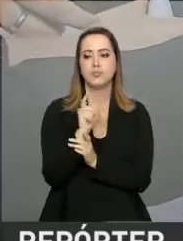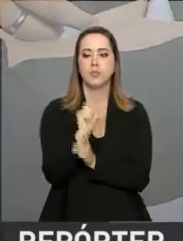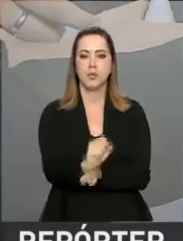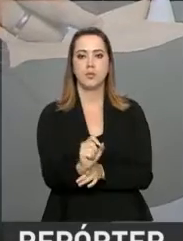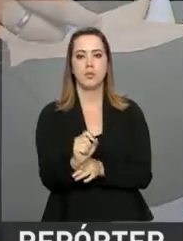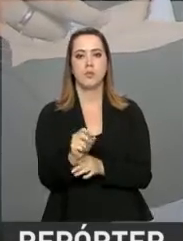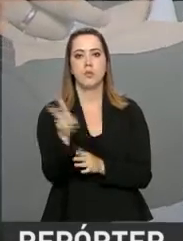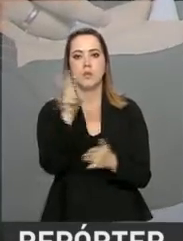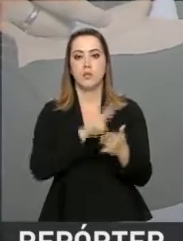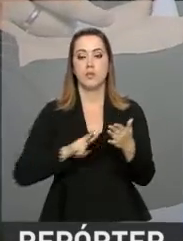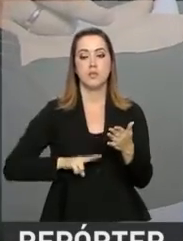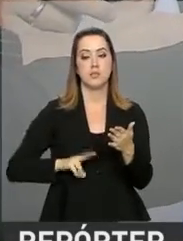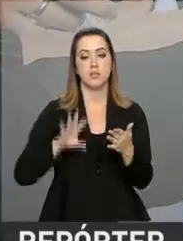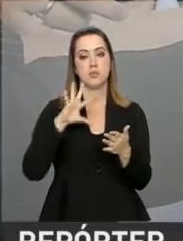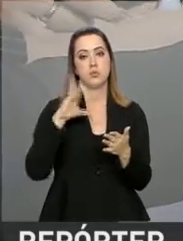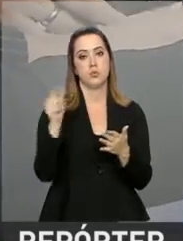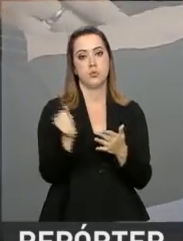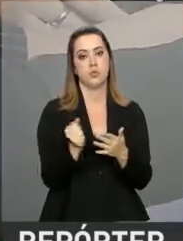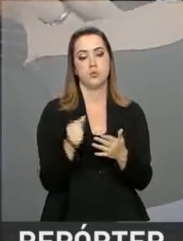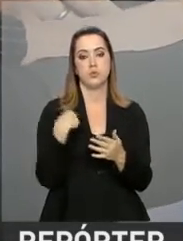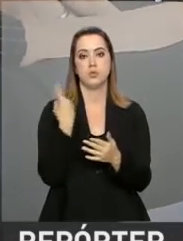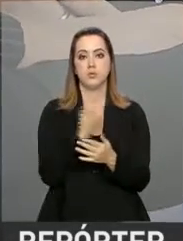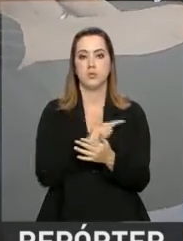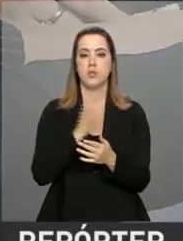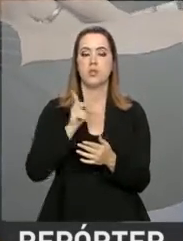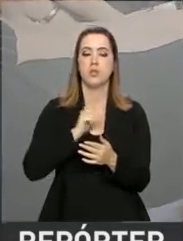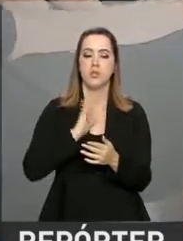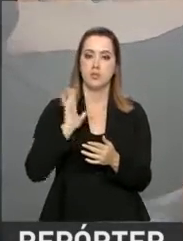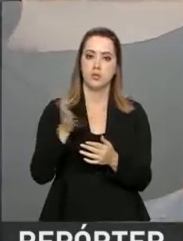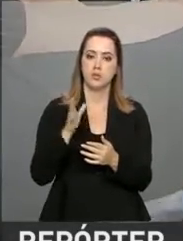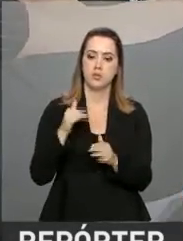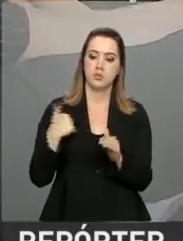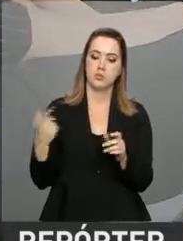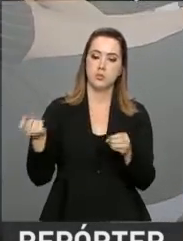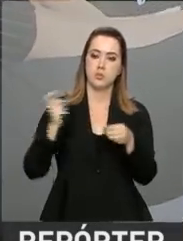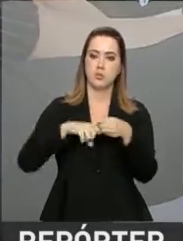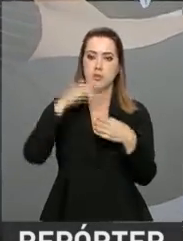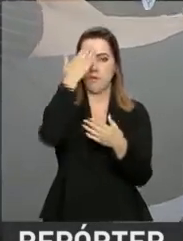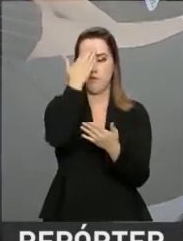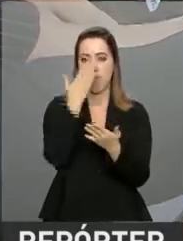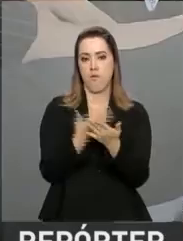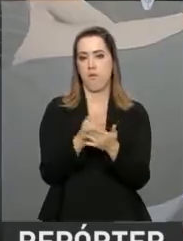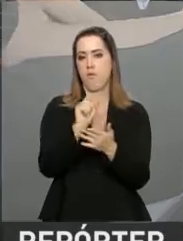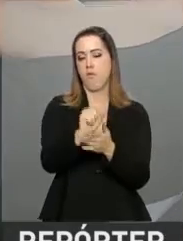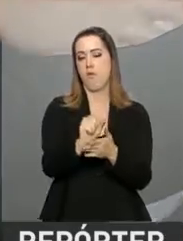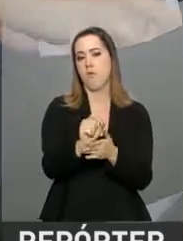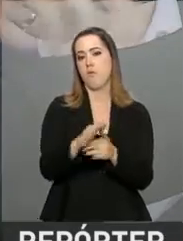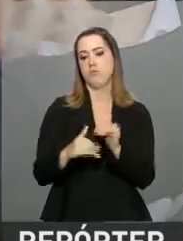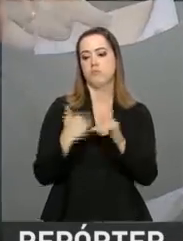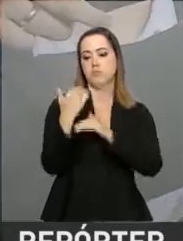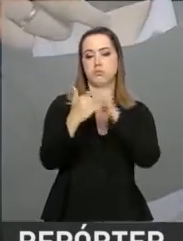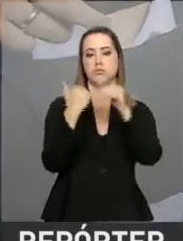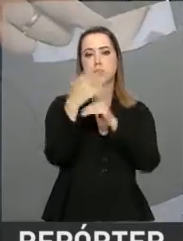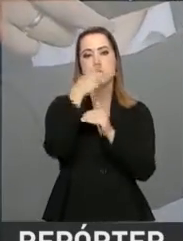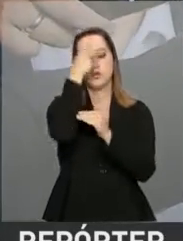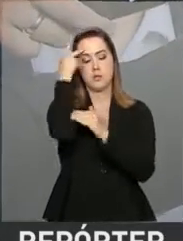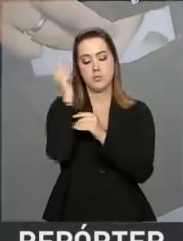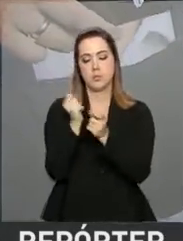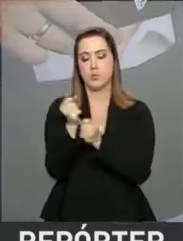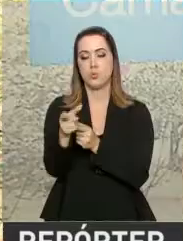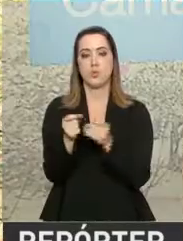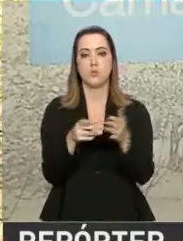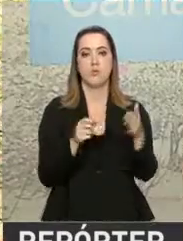a avaliação de todos é nós já temos uma recuperação da economia a confiança voltou a subir a confiança do consumidor dos